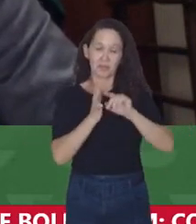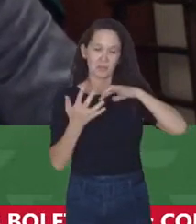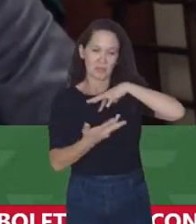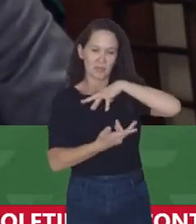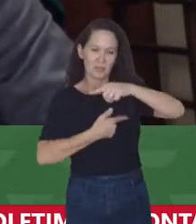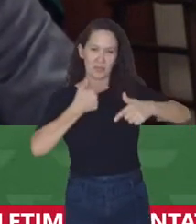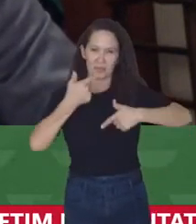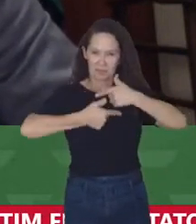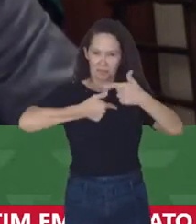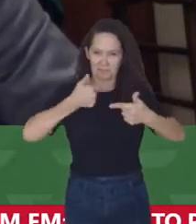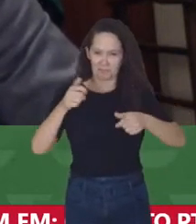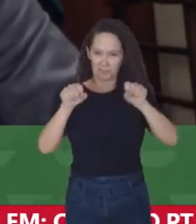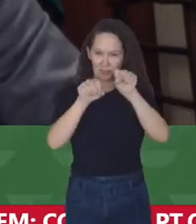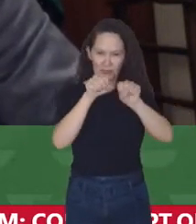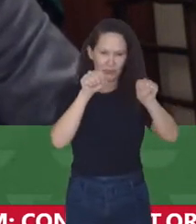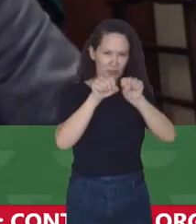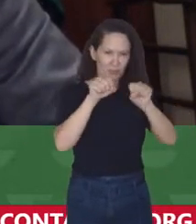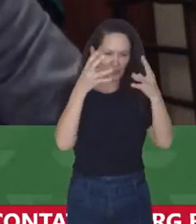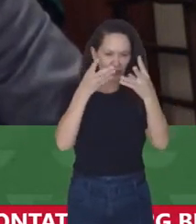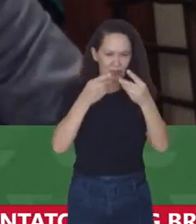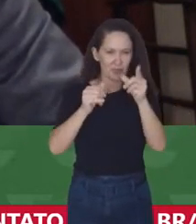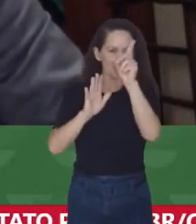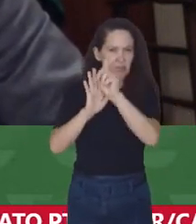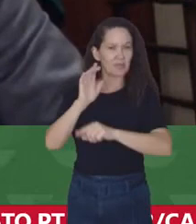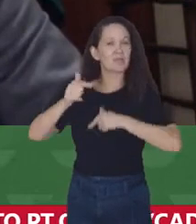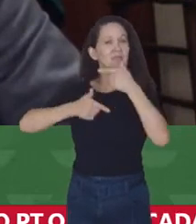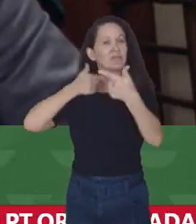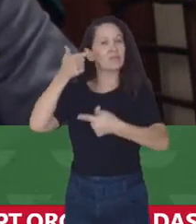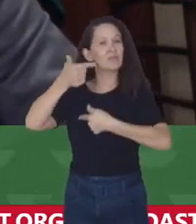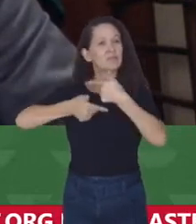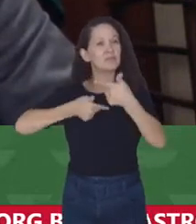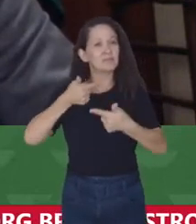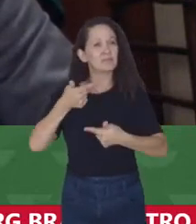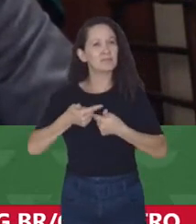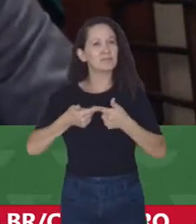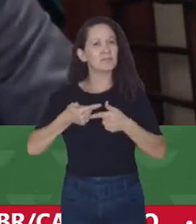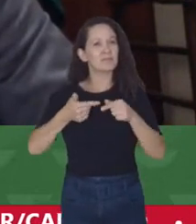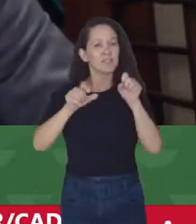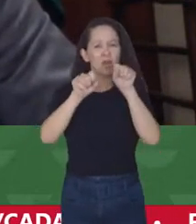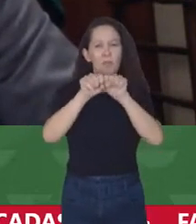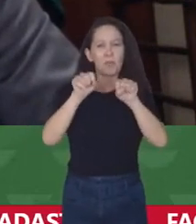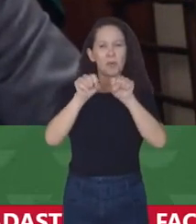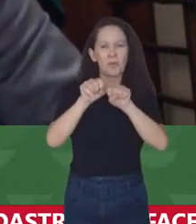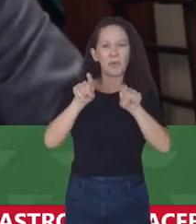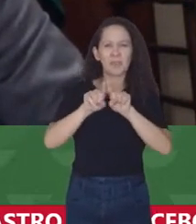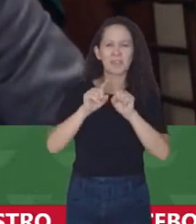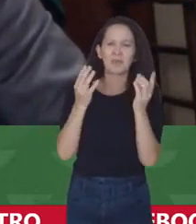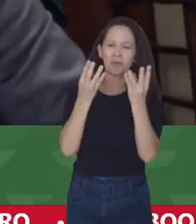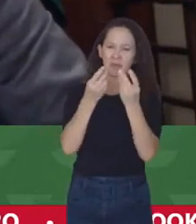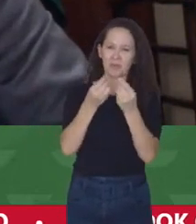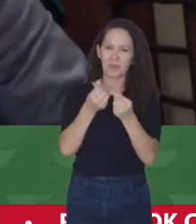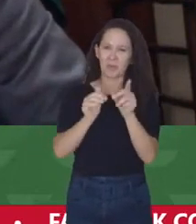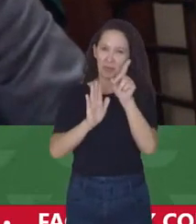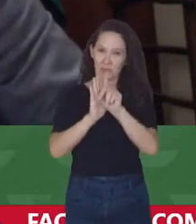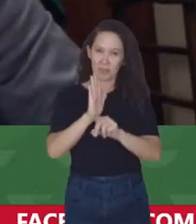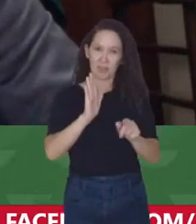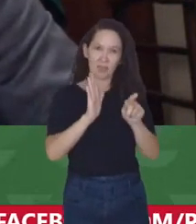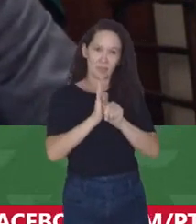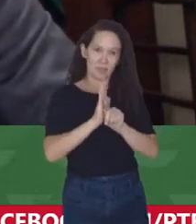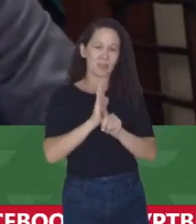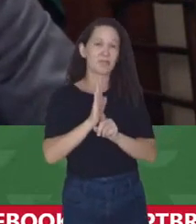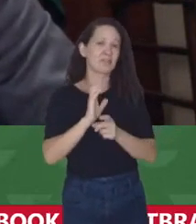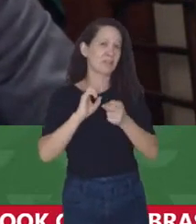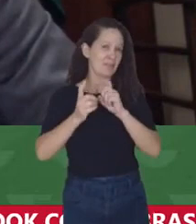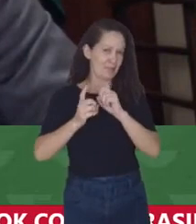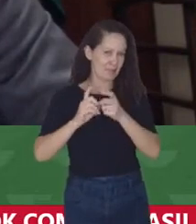um desmonte dos direitos trabalhistas, um desmonte parcial dos direitos previdenciários,